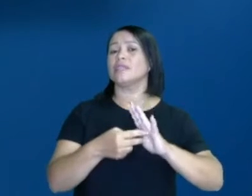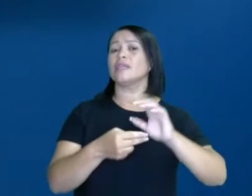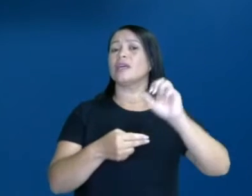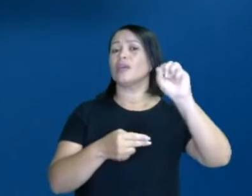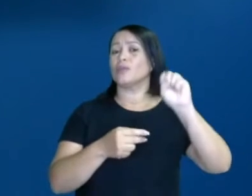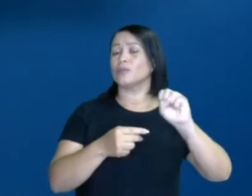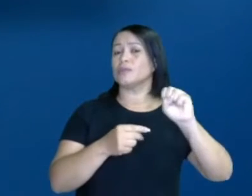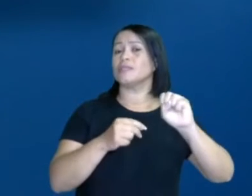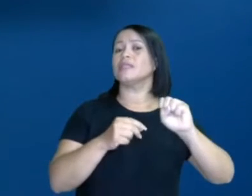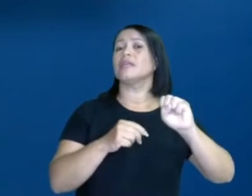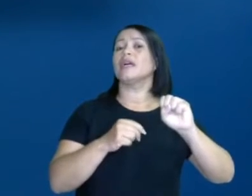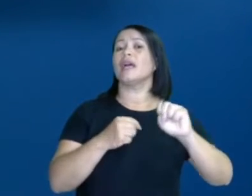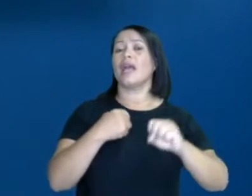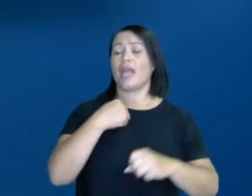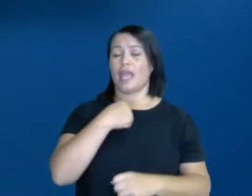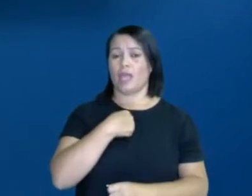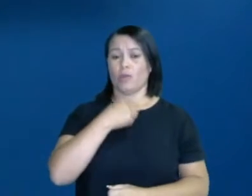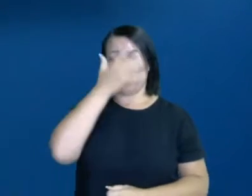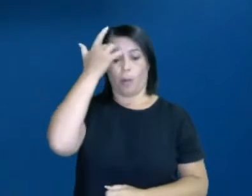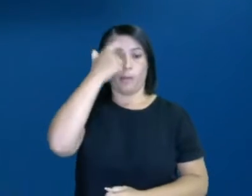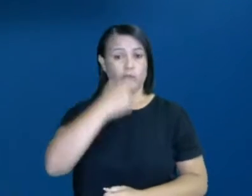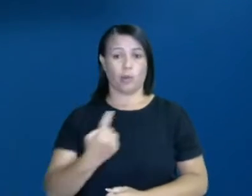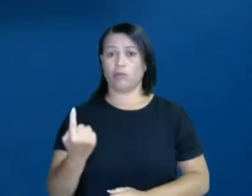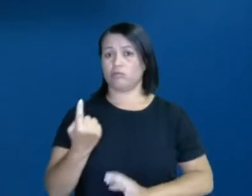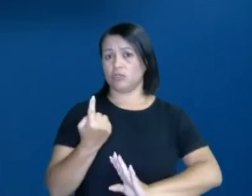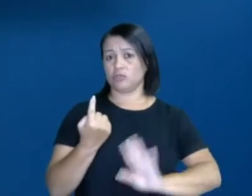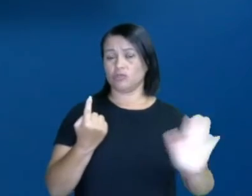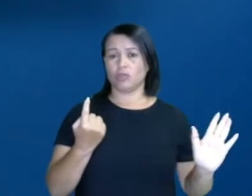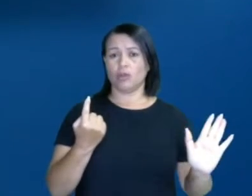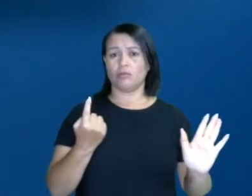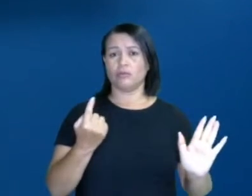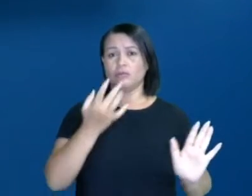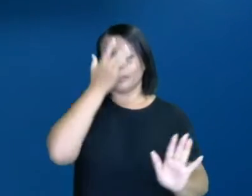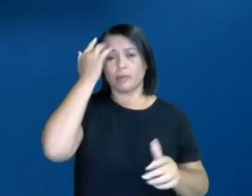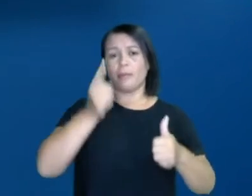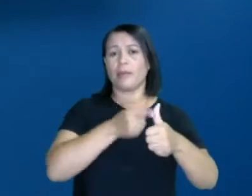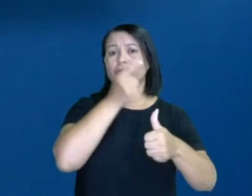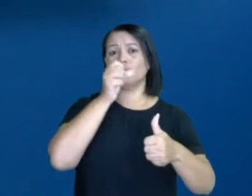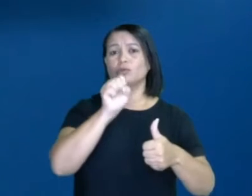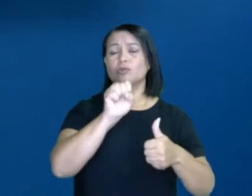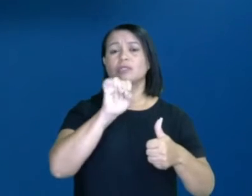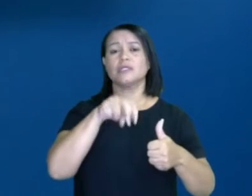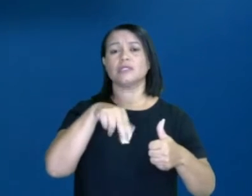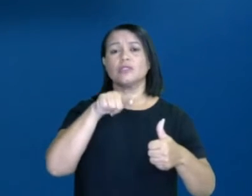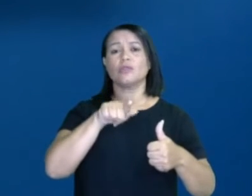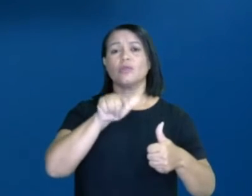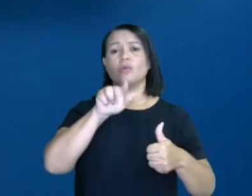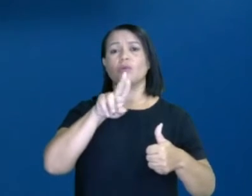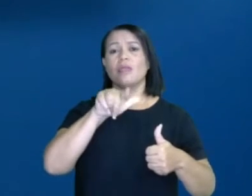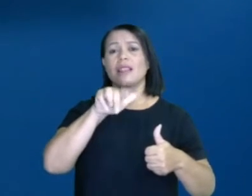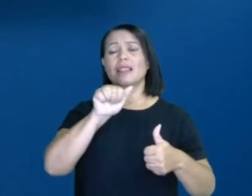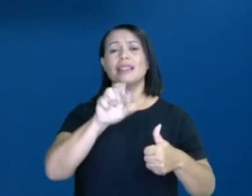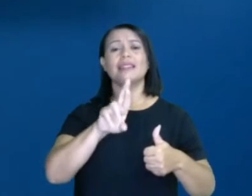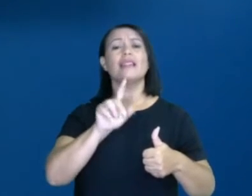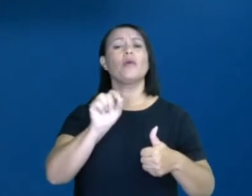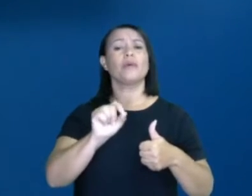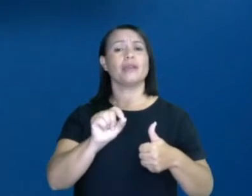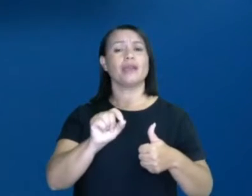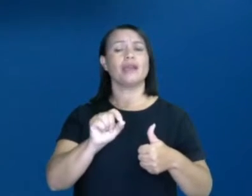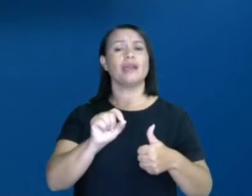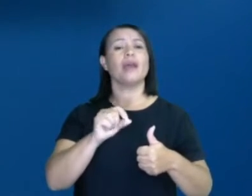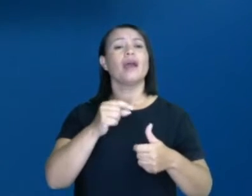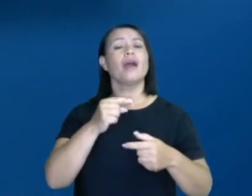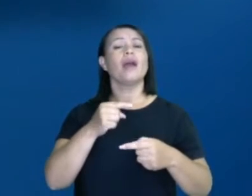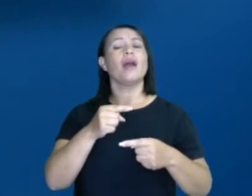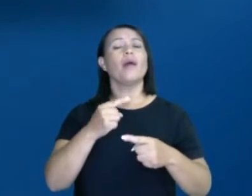porque eu sou uma pessoa só, né? Primeira pessoa do singular, e tranquila porque